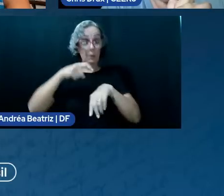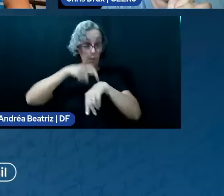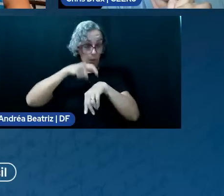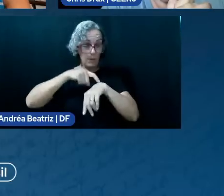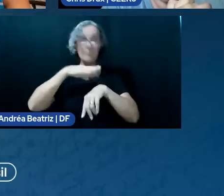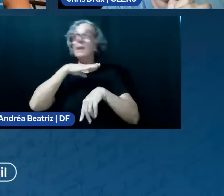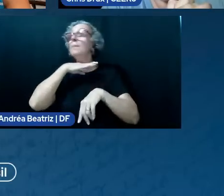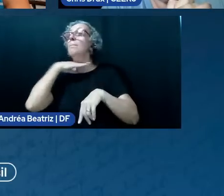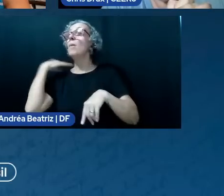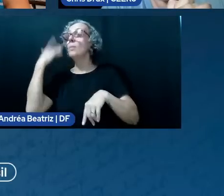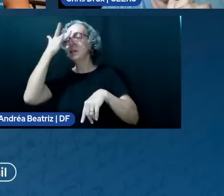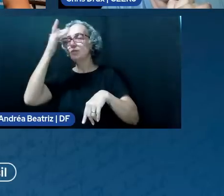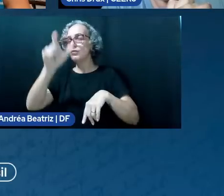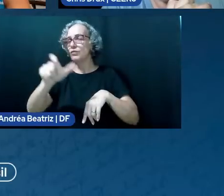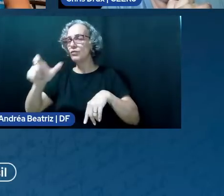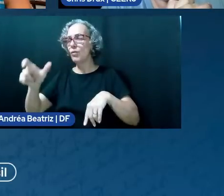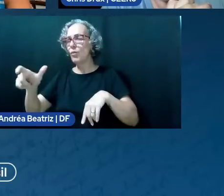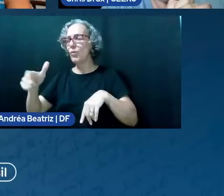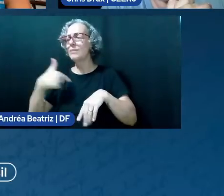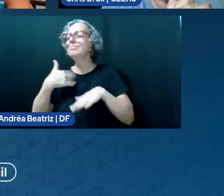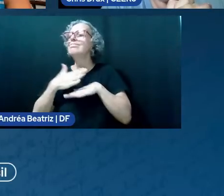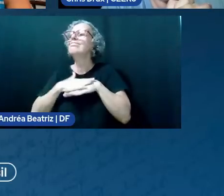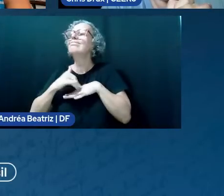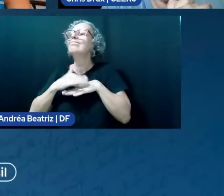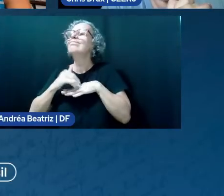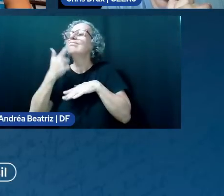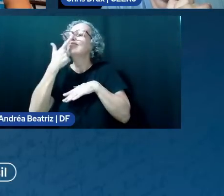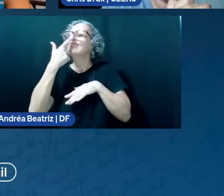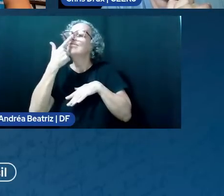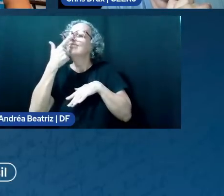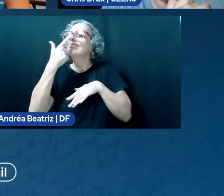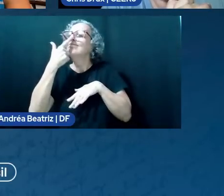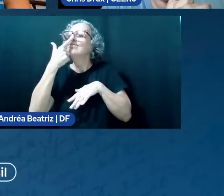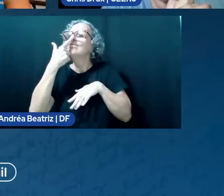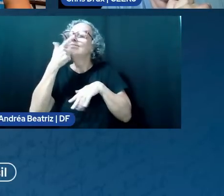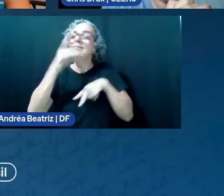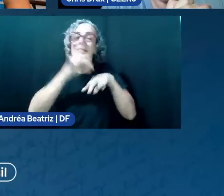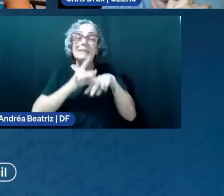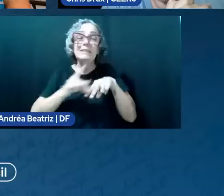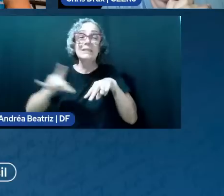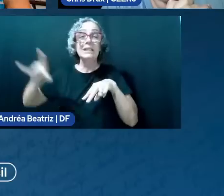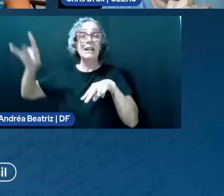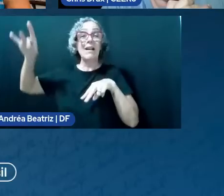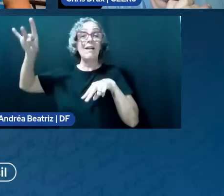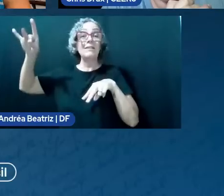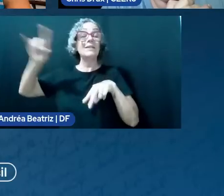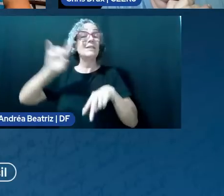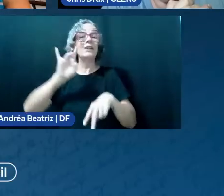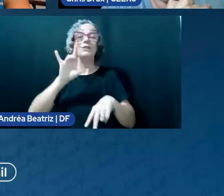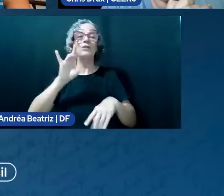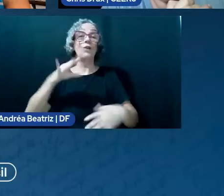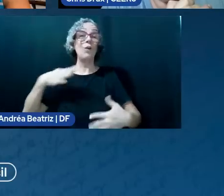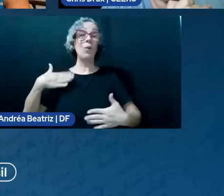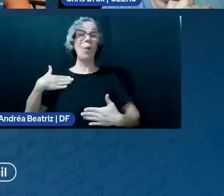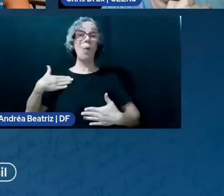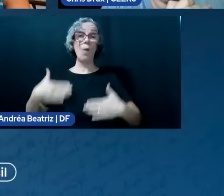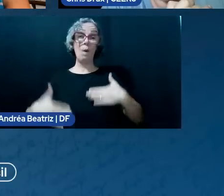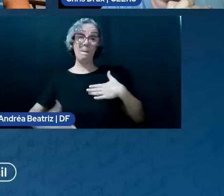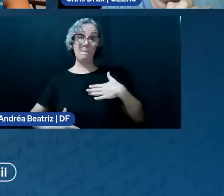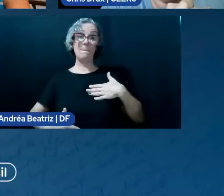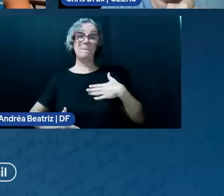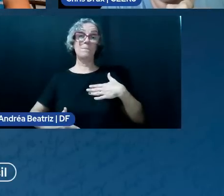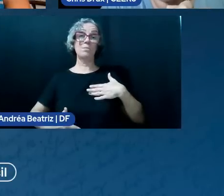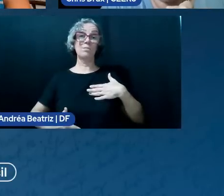pessoa querida é apenas uma despedida do corpo físico, porque o afeto e as lembranças, né?